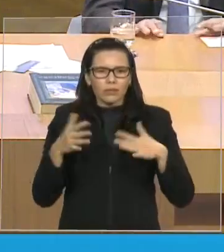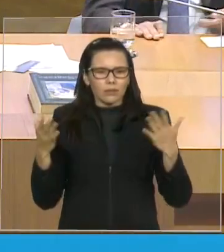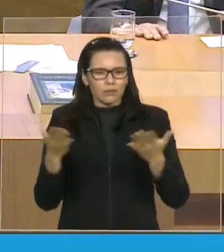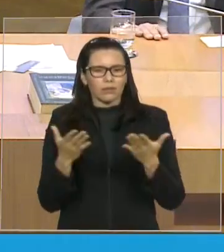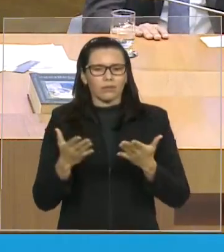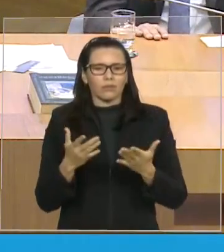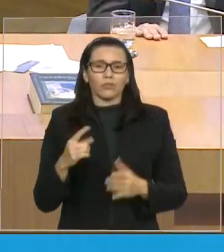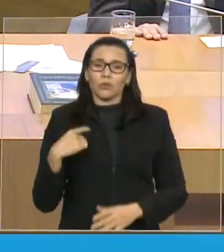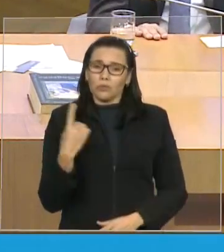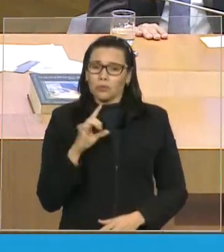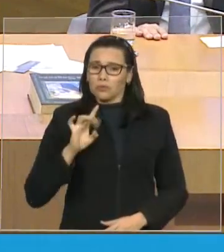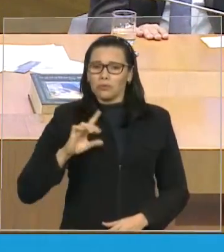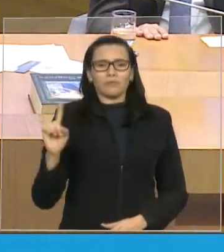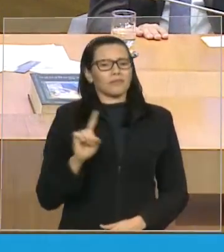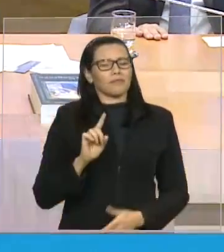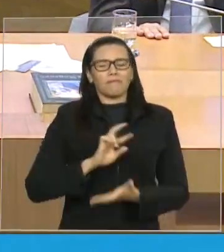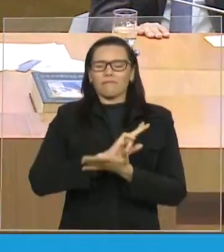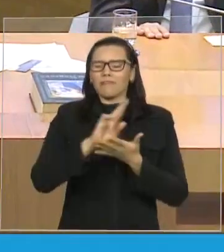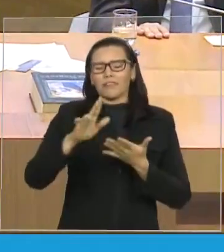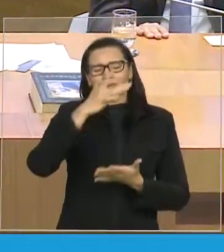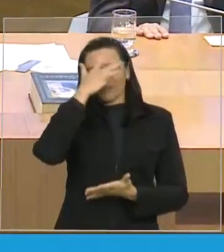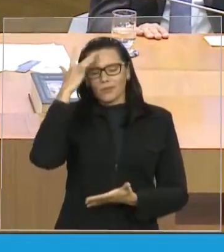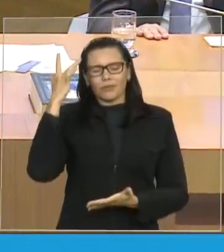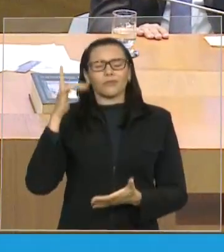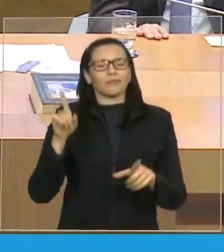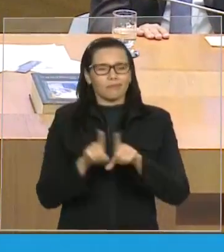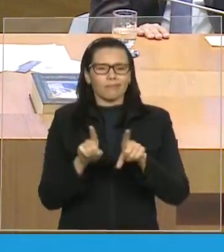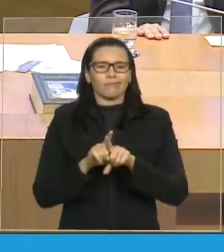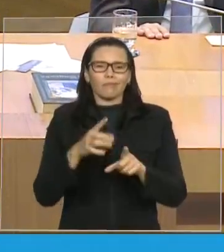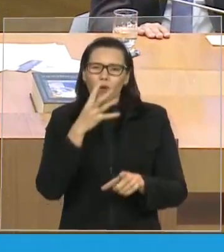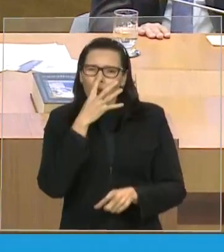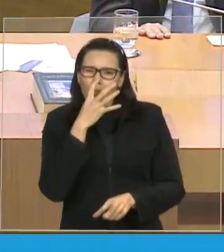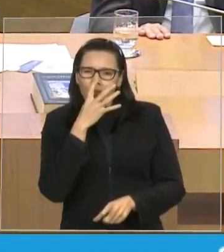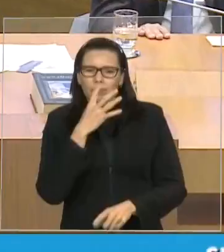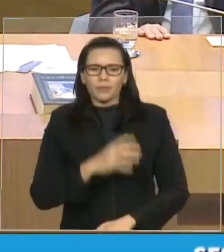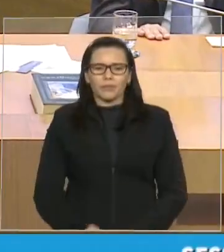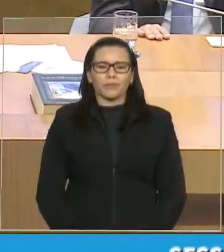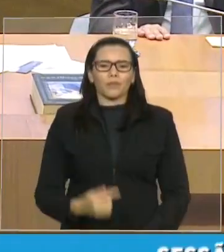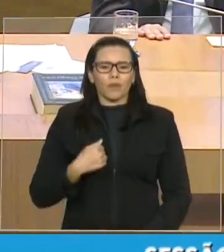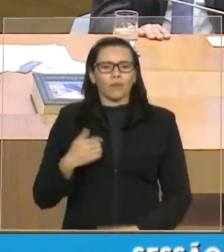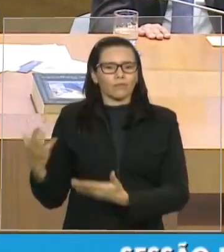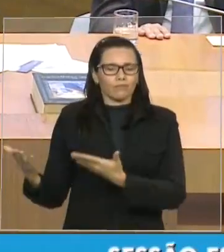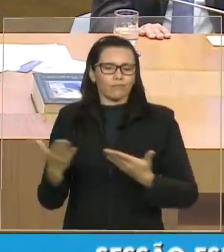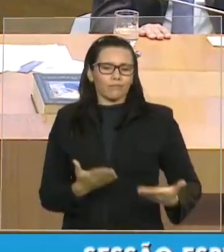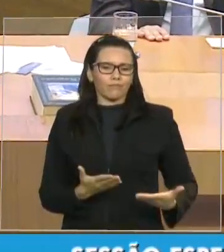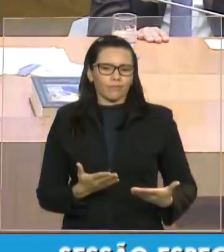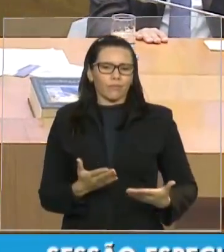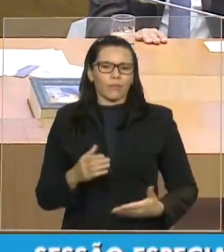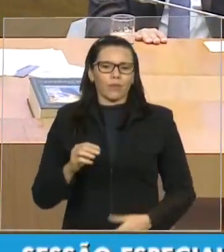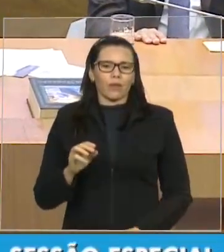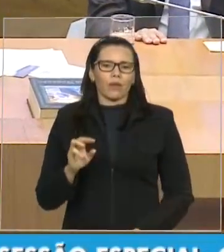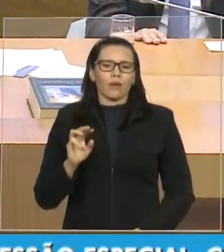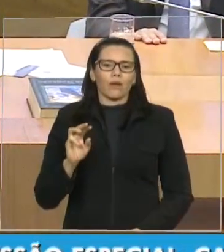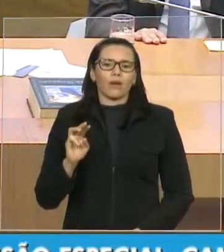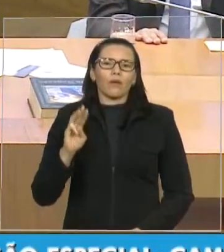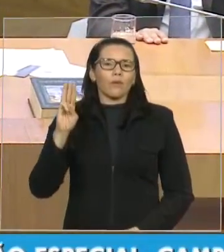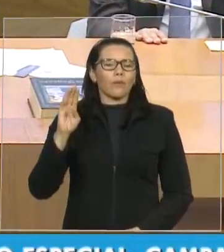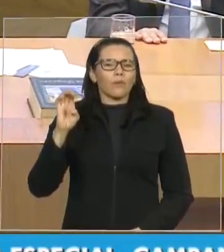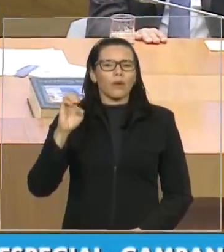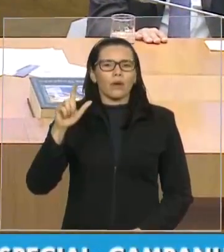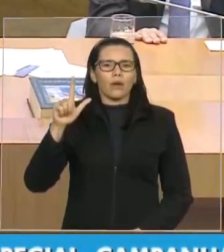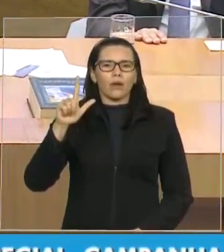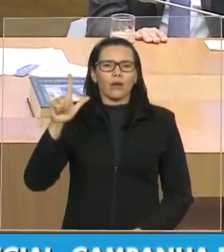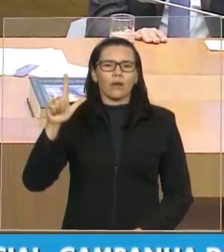discussão, né, e convido a Dori Lima e o nosso amigo Wellington para que a gente